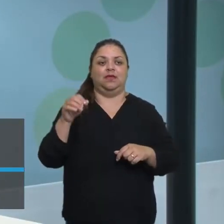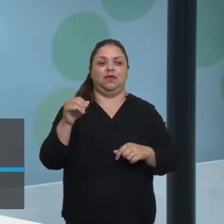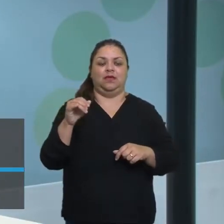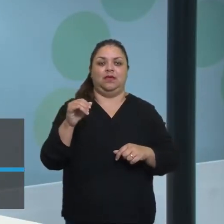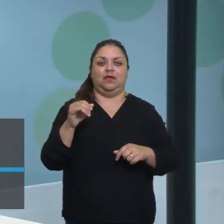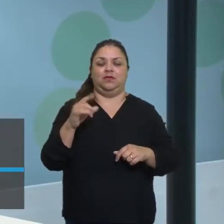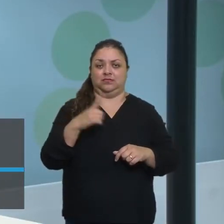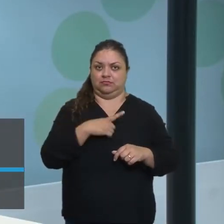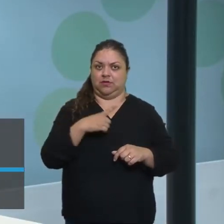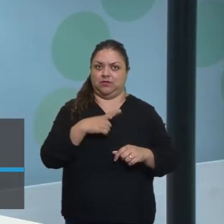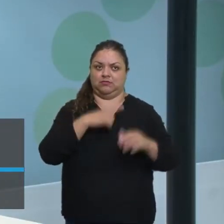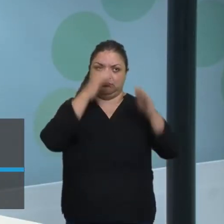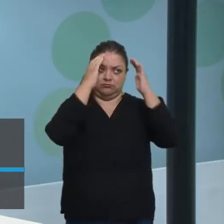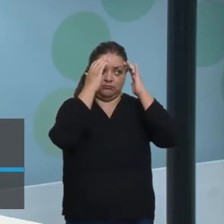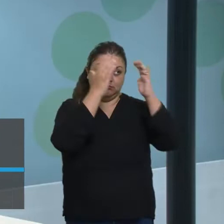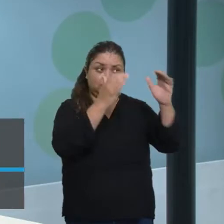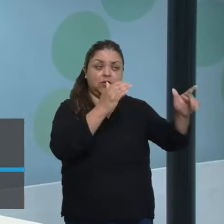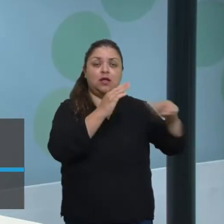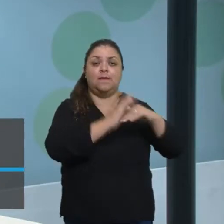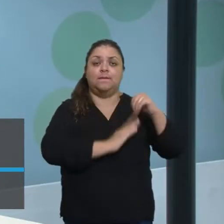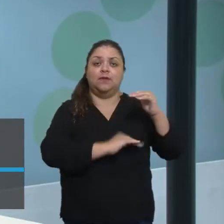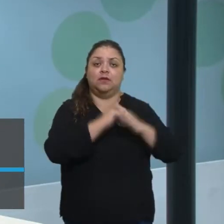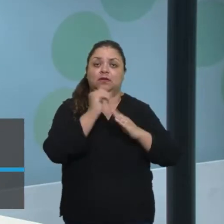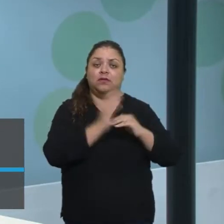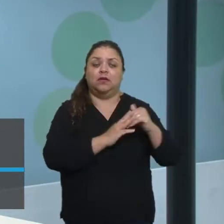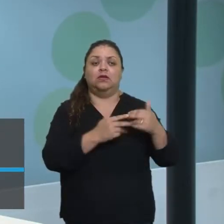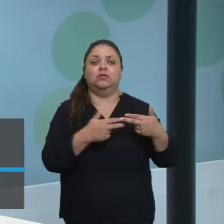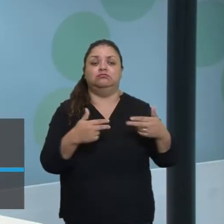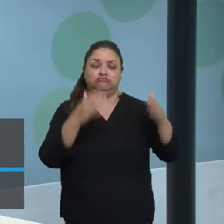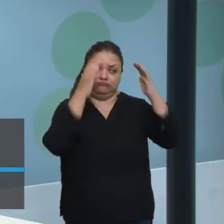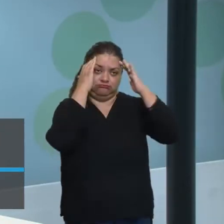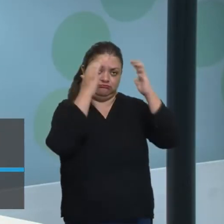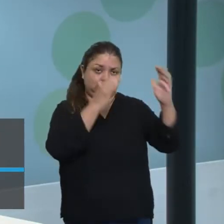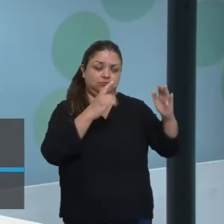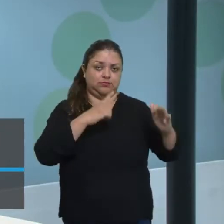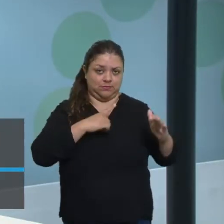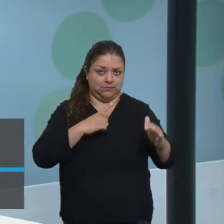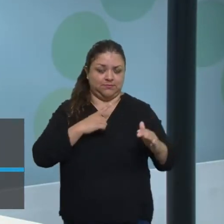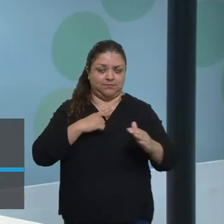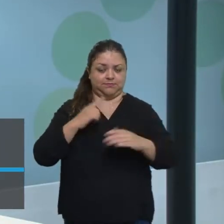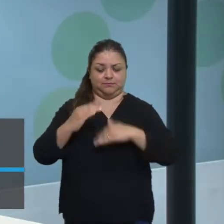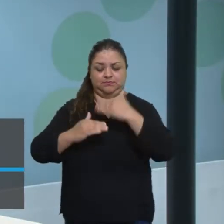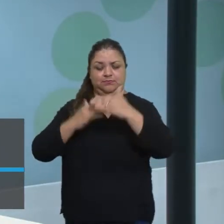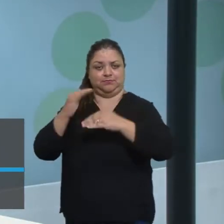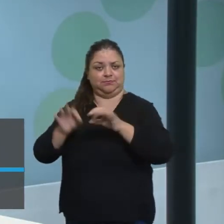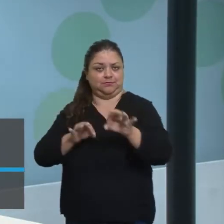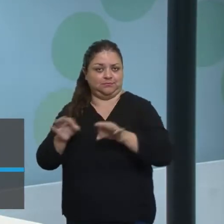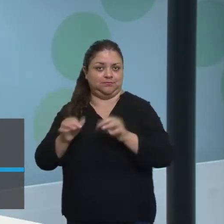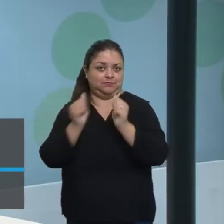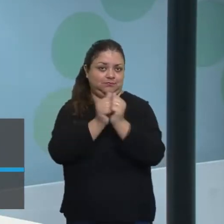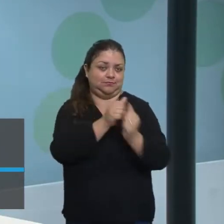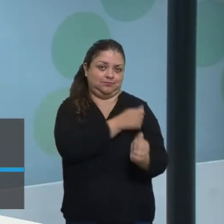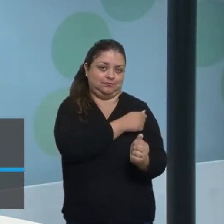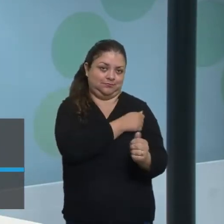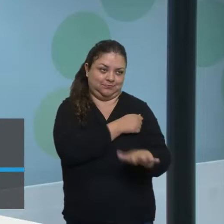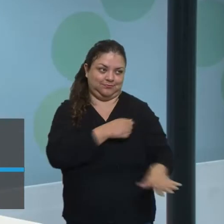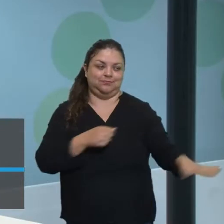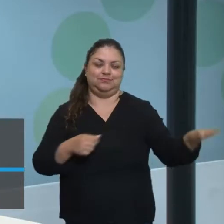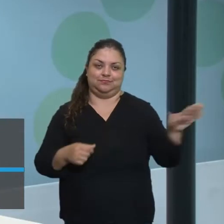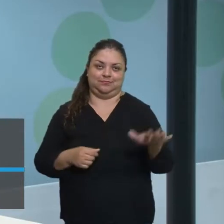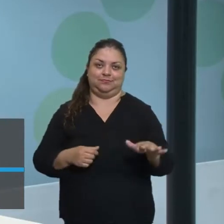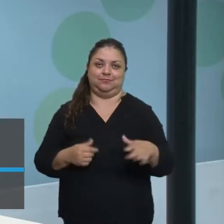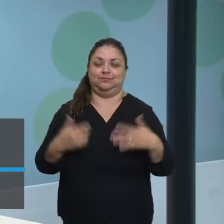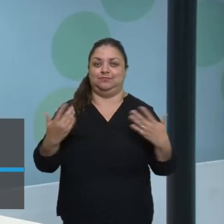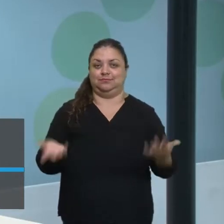parte do princípio a unidade para está sendo desenvolvida juntamente com os estudantes então todo